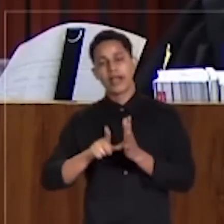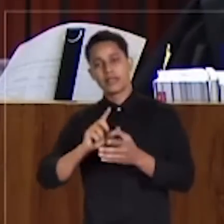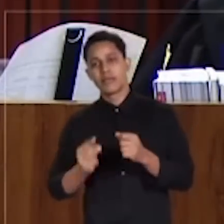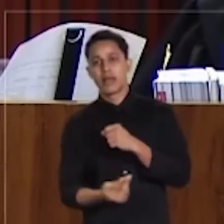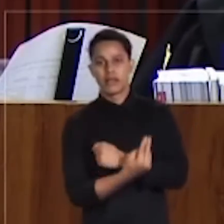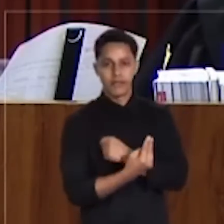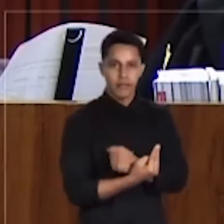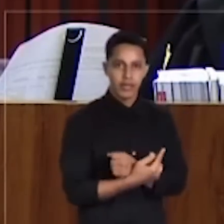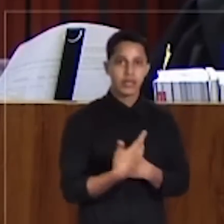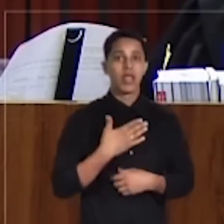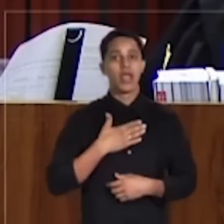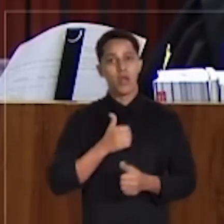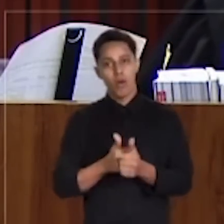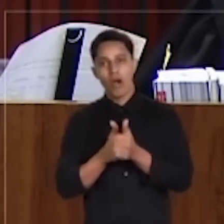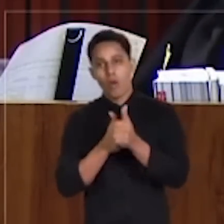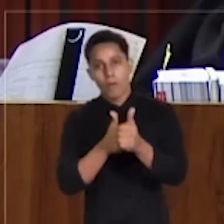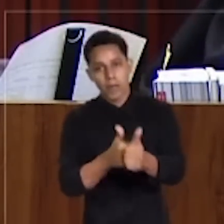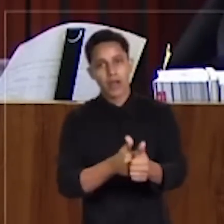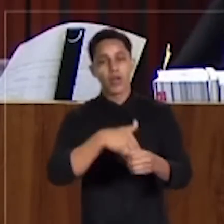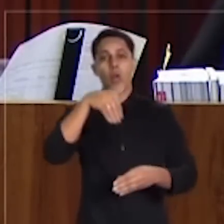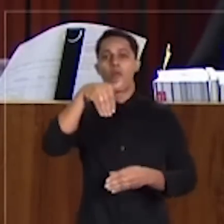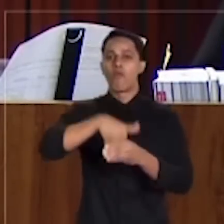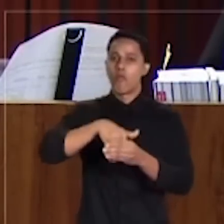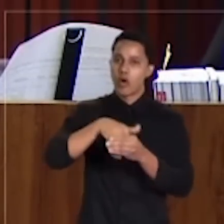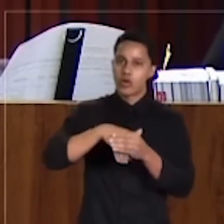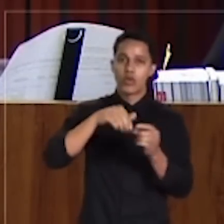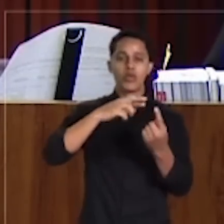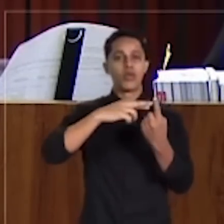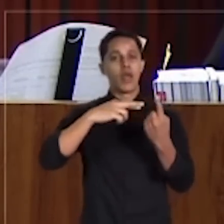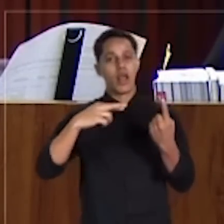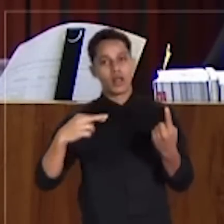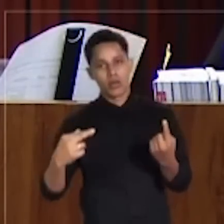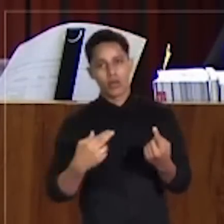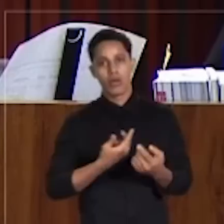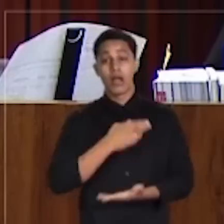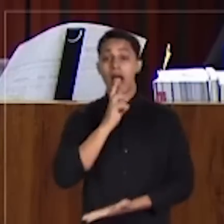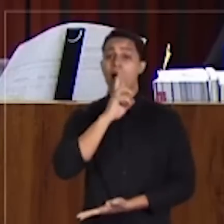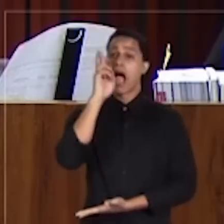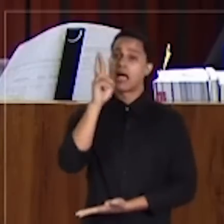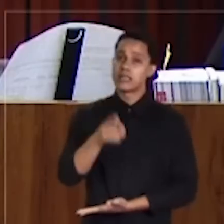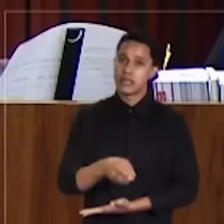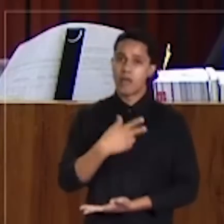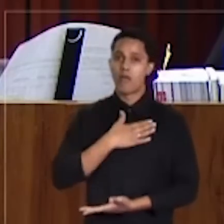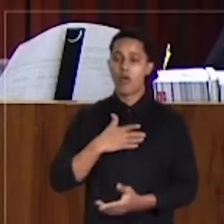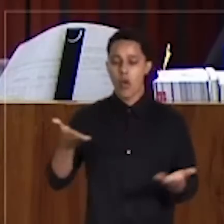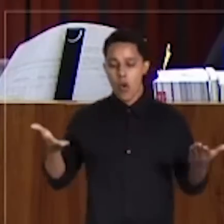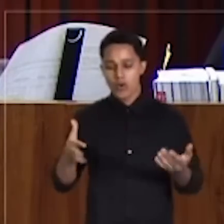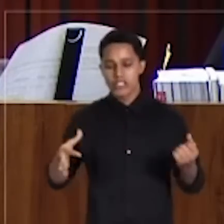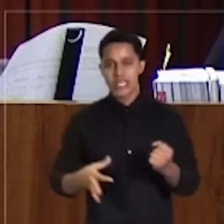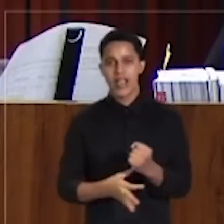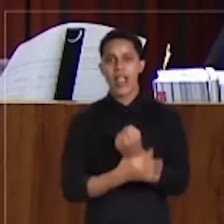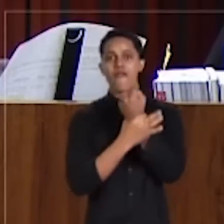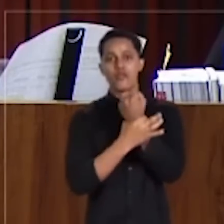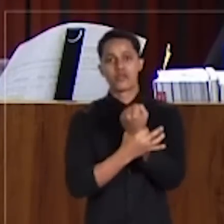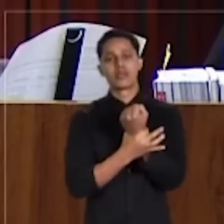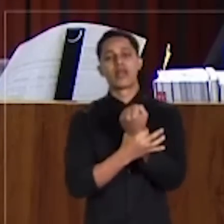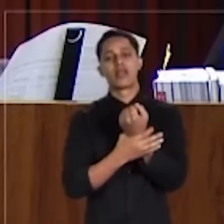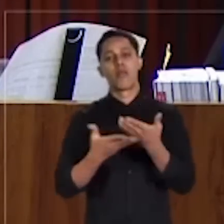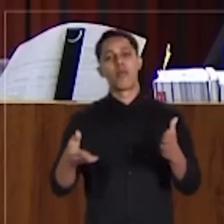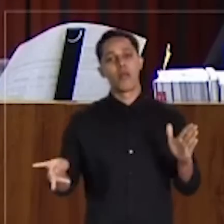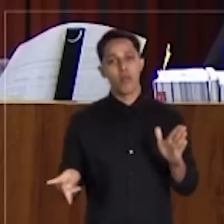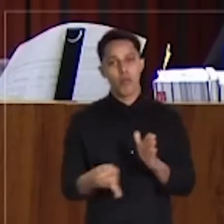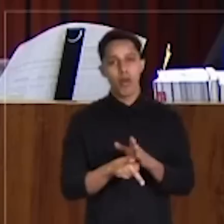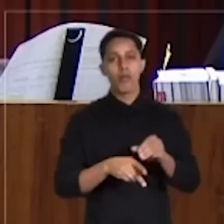acompanho integralmente o voto do eminente relator, por suas razões, hoje reforçadas tanto pela eminente